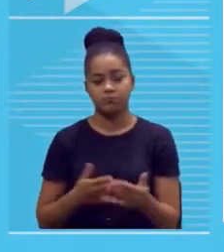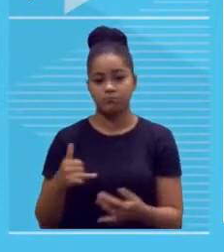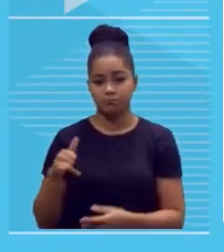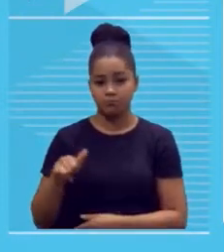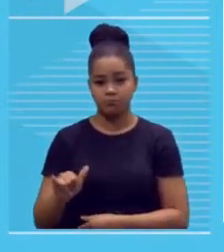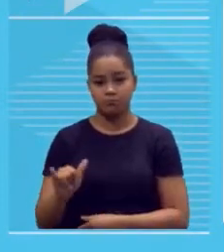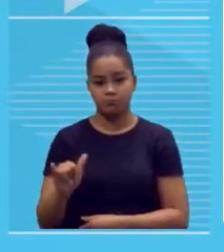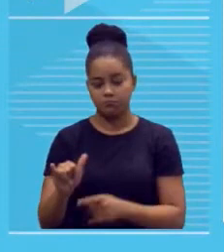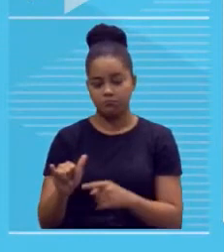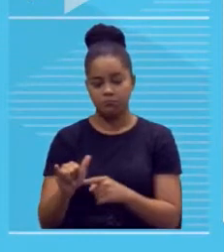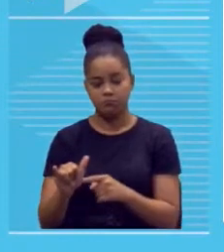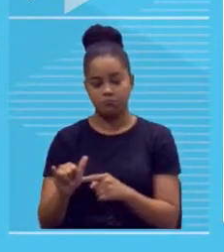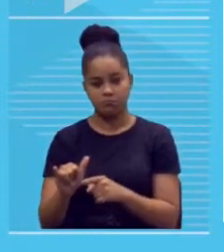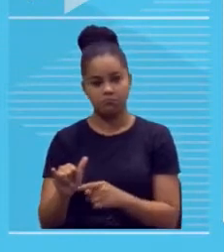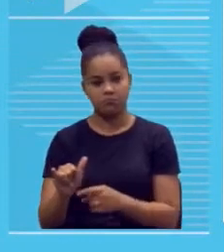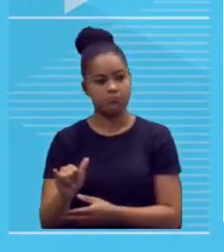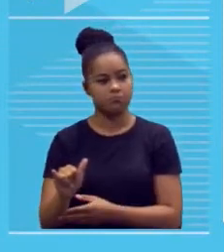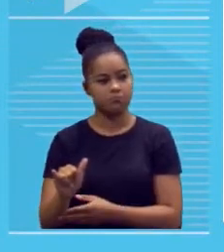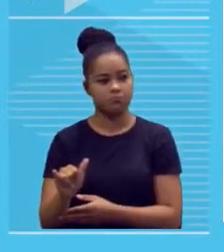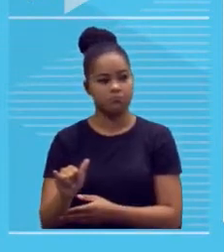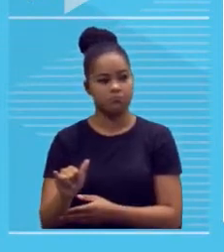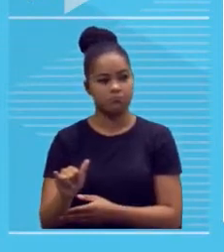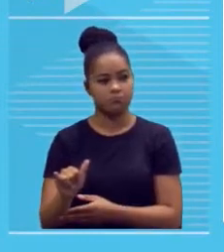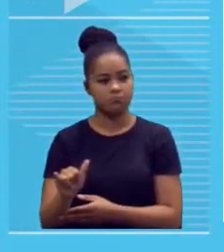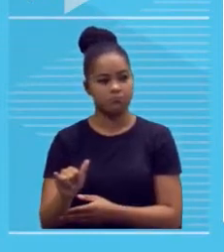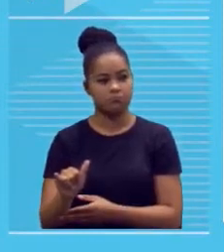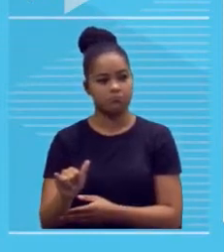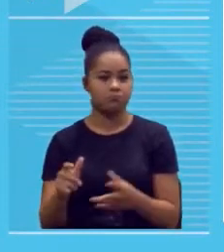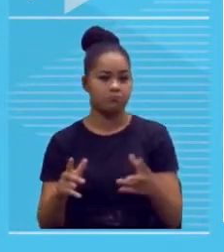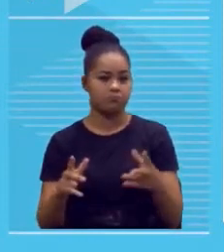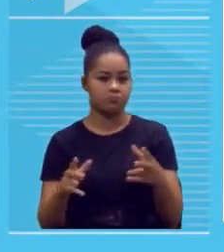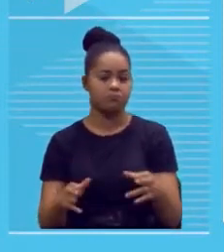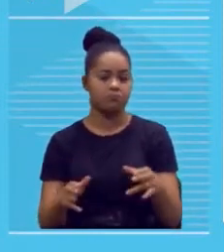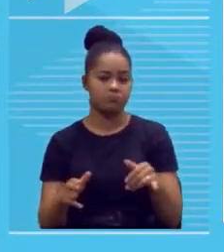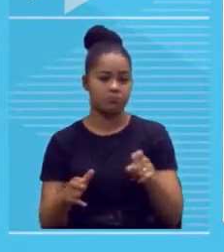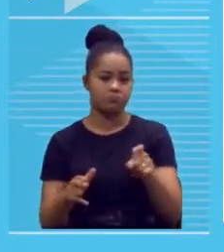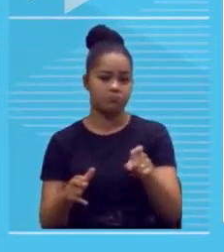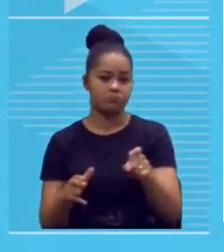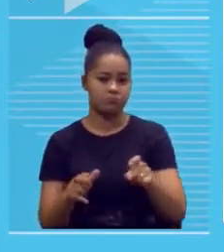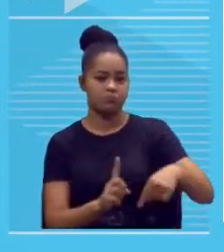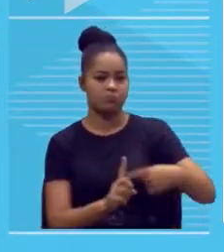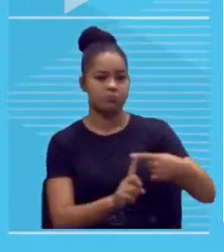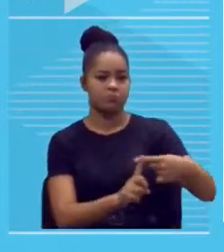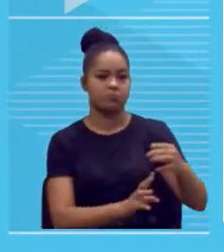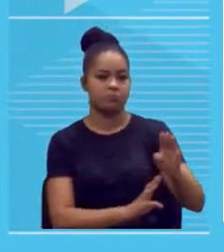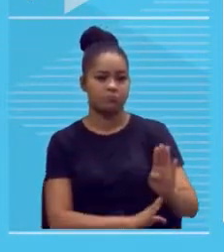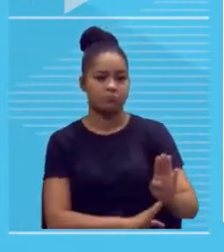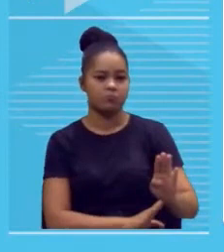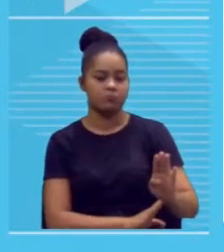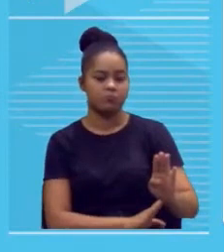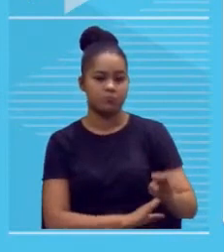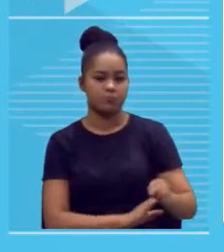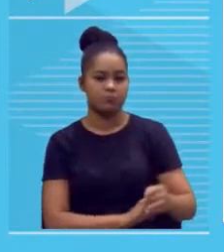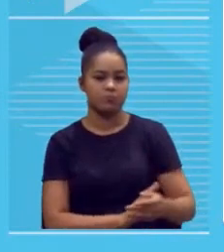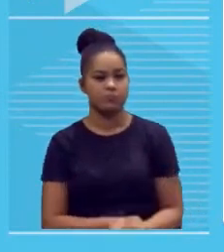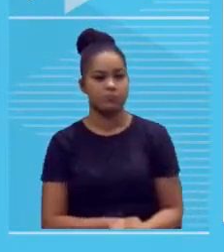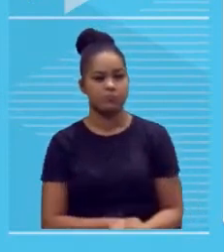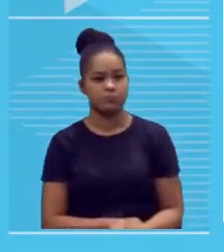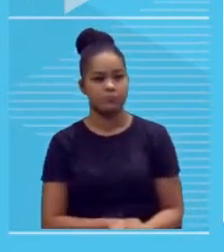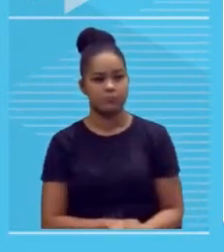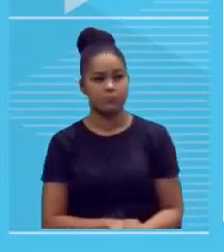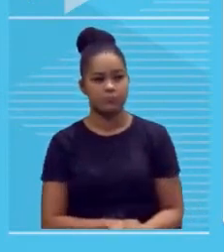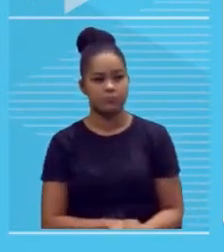nessa aqui que ela está em branco. Pronto. Y é igual a x mais b, professor. Toda função do primeiro